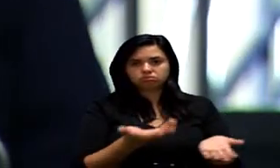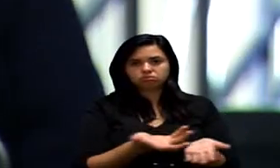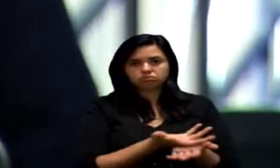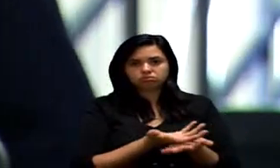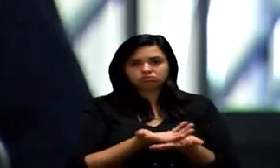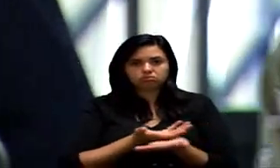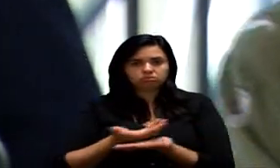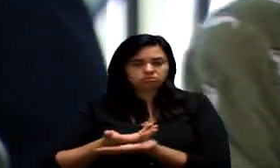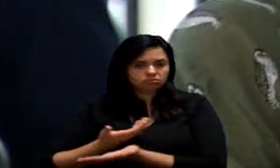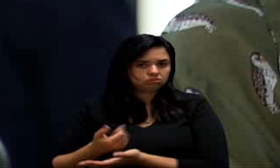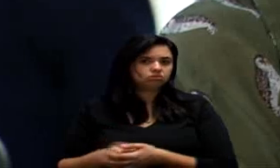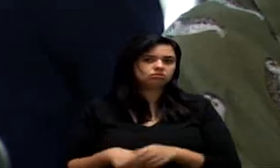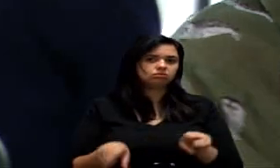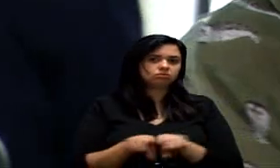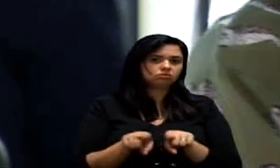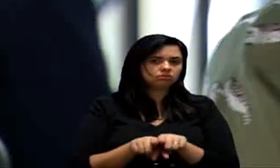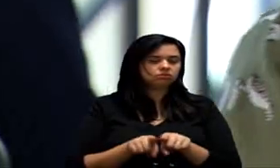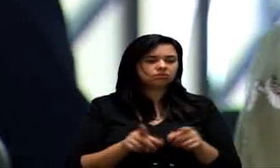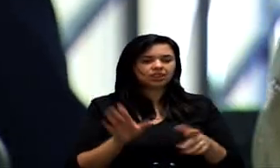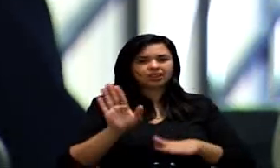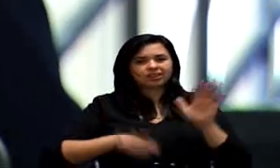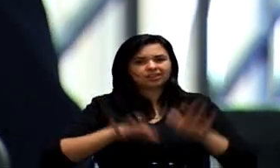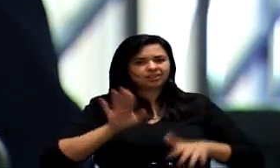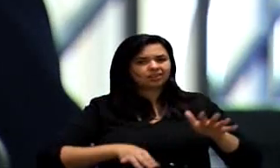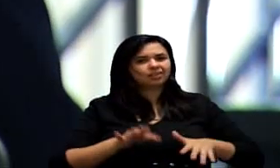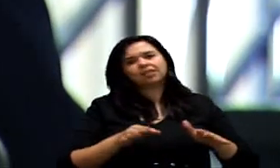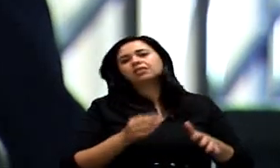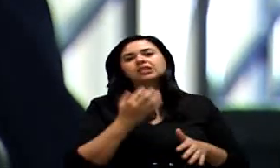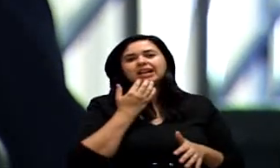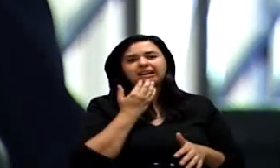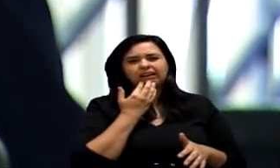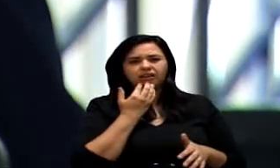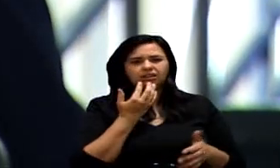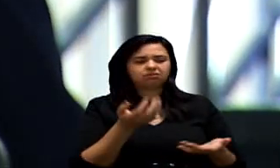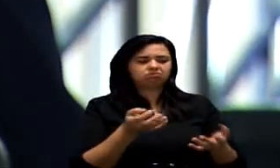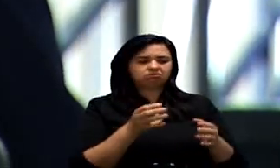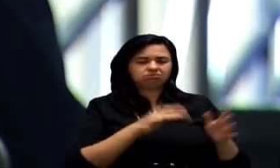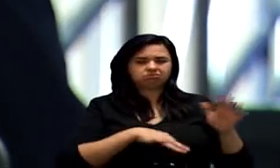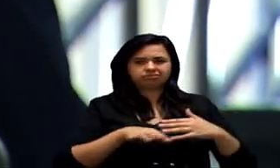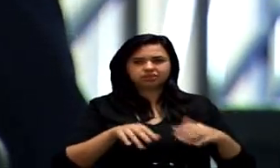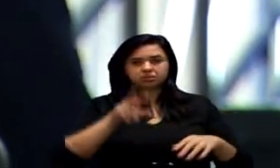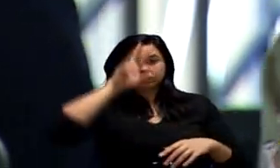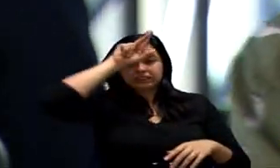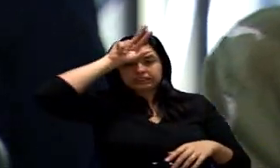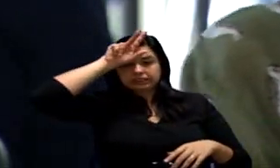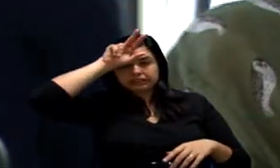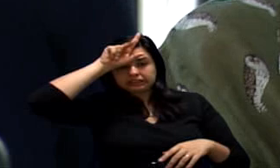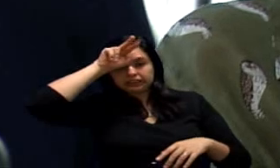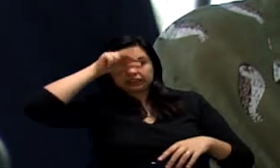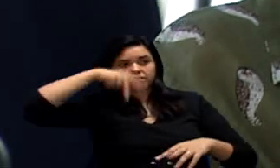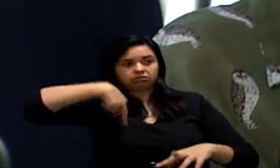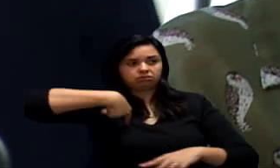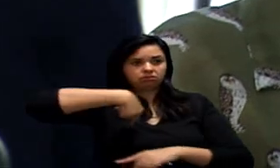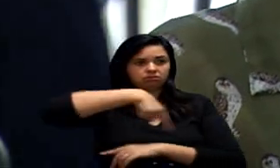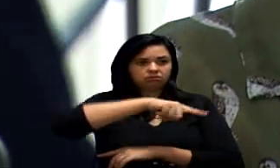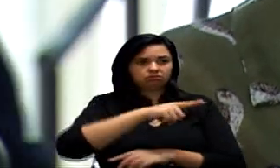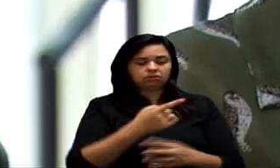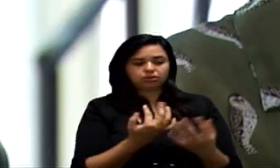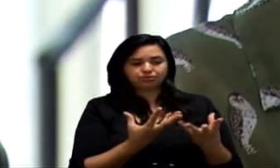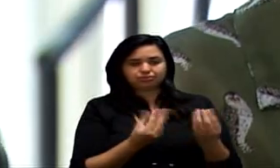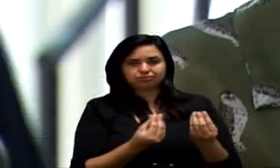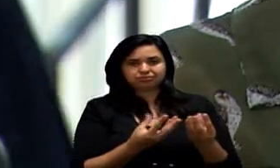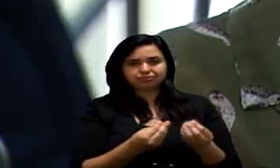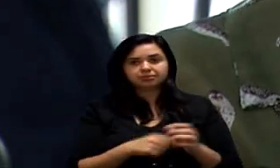aumenta o risco de aumento de insetos, baratas e, principalmente, escorpiões. Mas o que eu